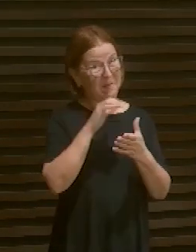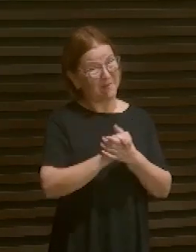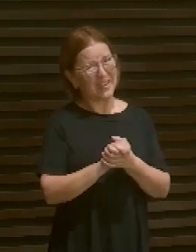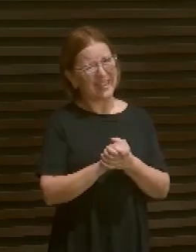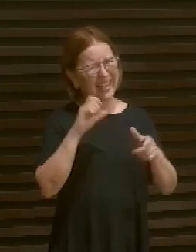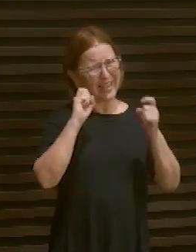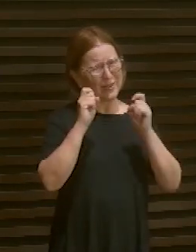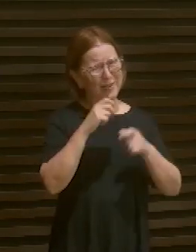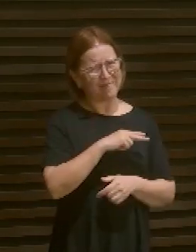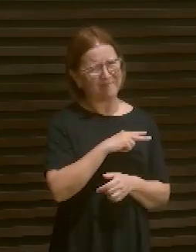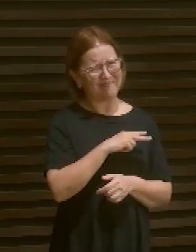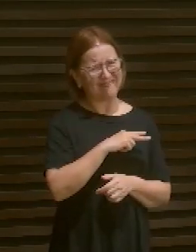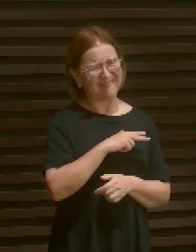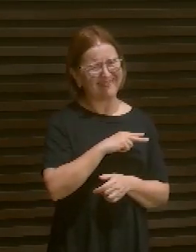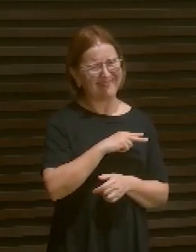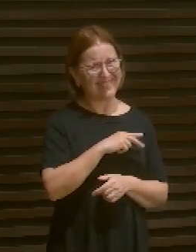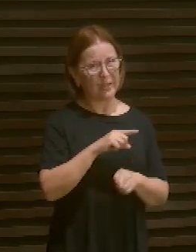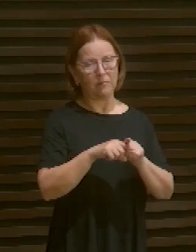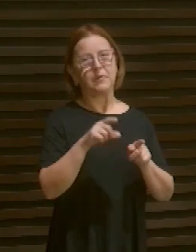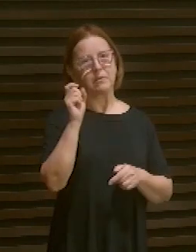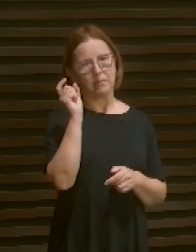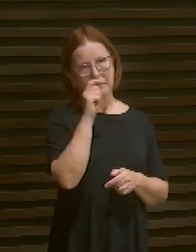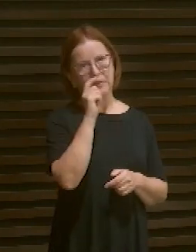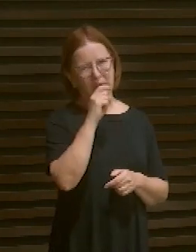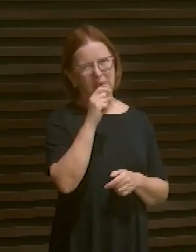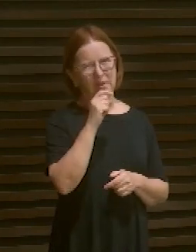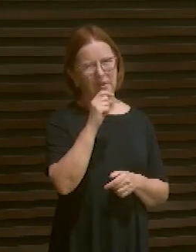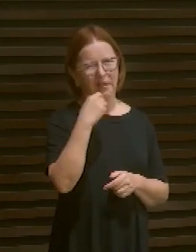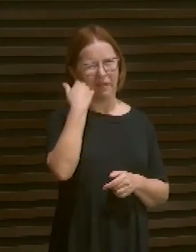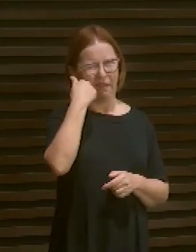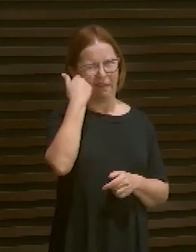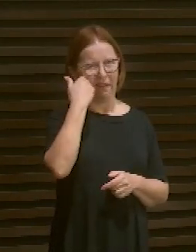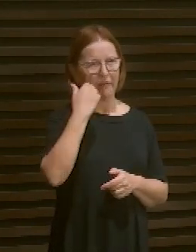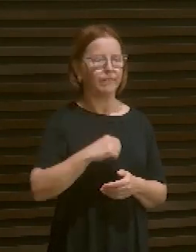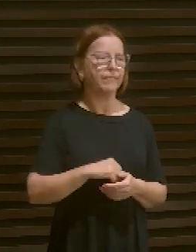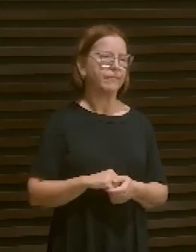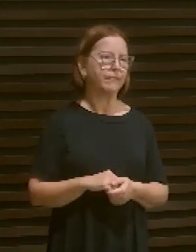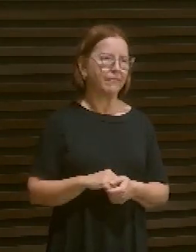Mas era uma mentira safada.